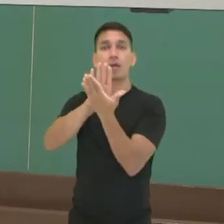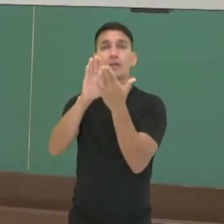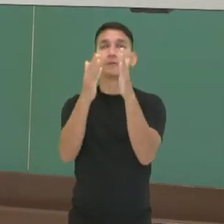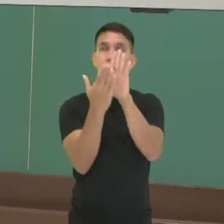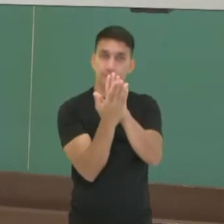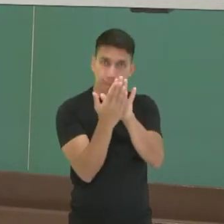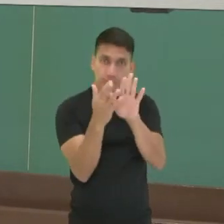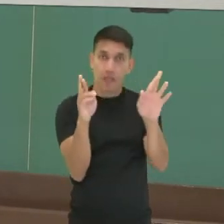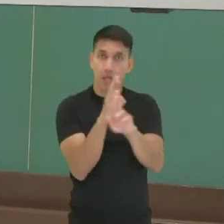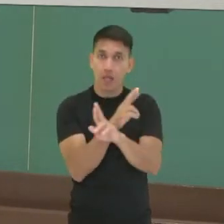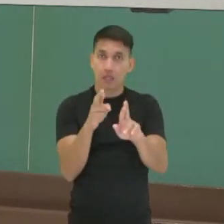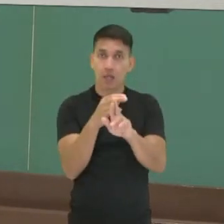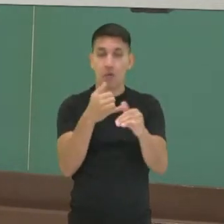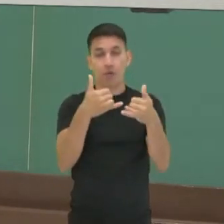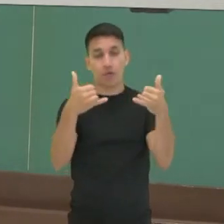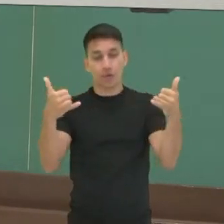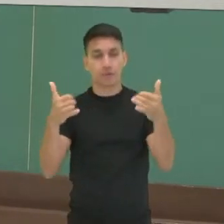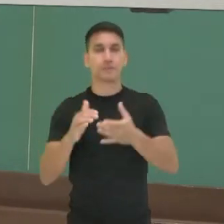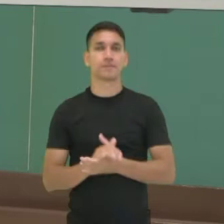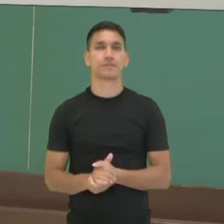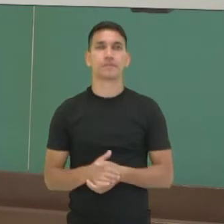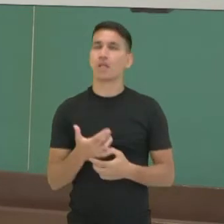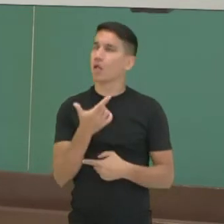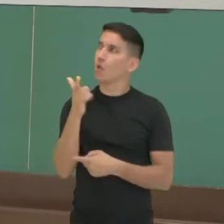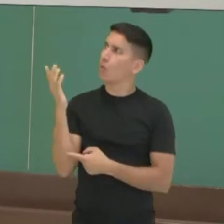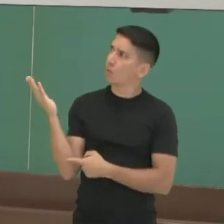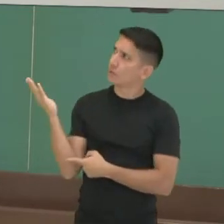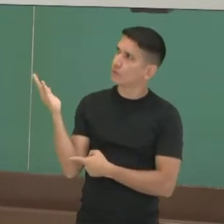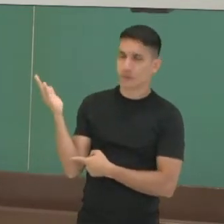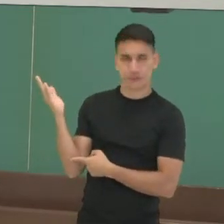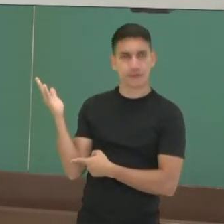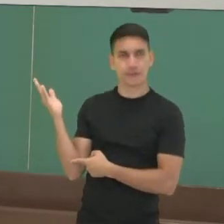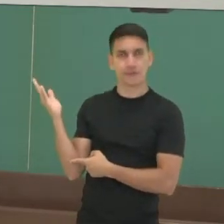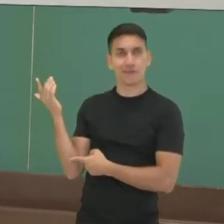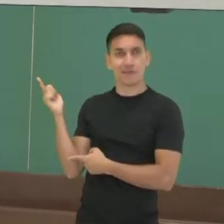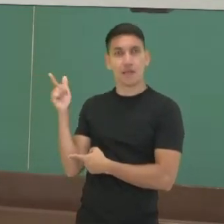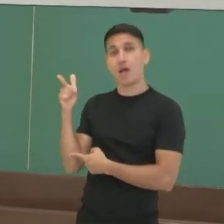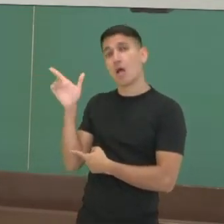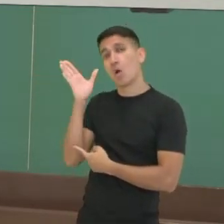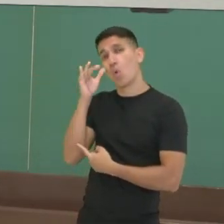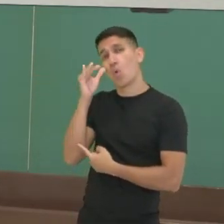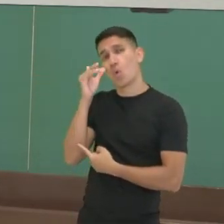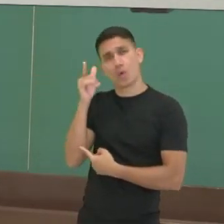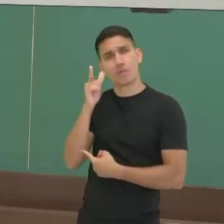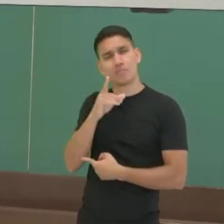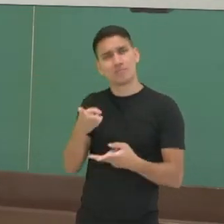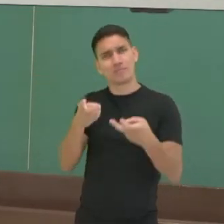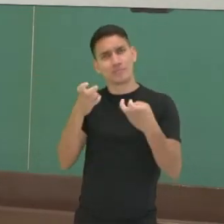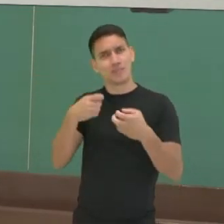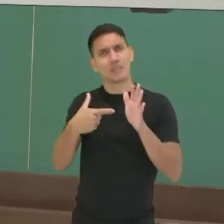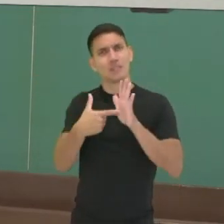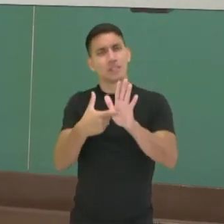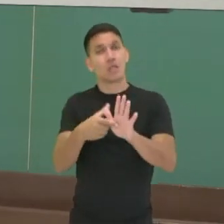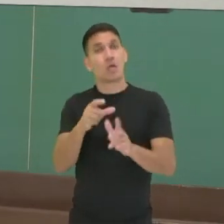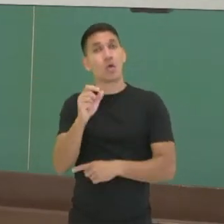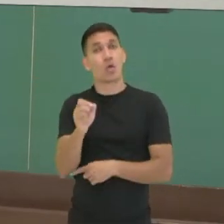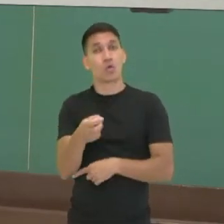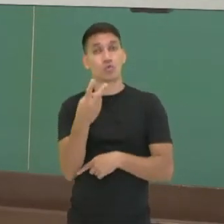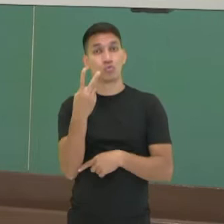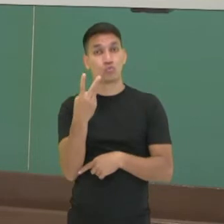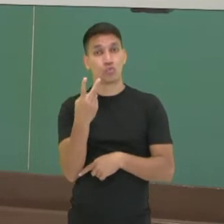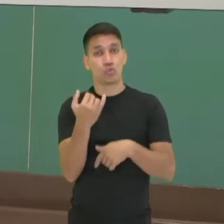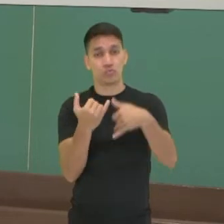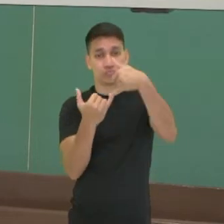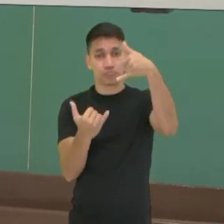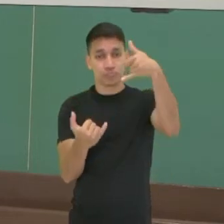a um eixo. E essa outra aqui? Essa outra aqui é curiosa. Percebam que ela apresenta simetria em relação a